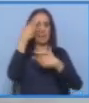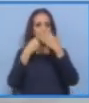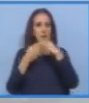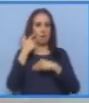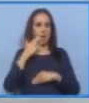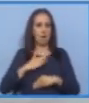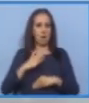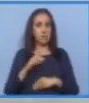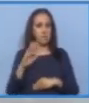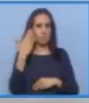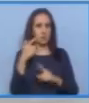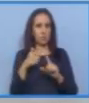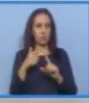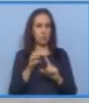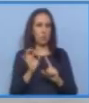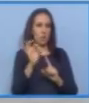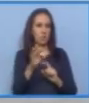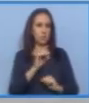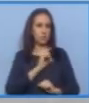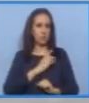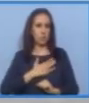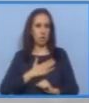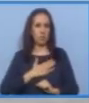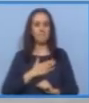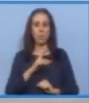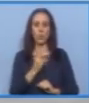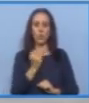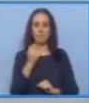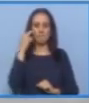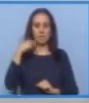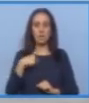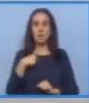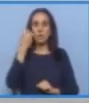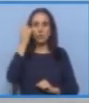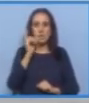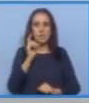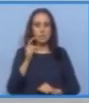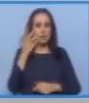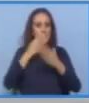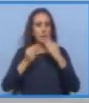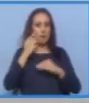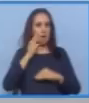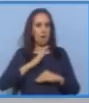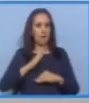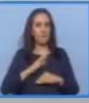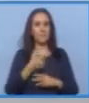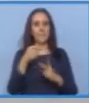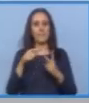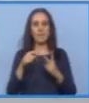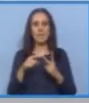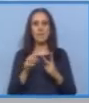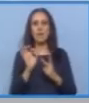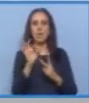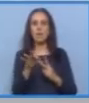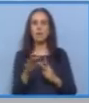seria uma primeira nota muito pessoal. É o Rui a dizer a si próprio, não te esqueças que és um aprendiz. Outra